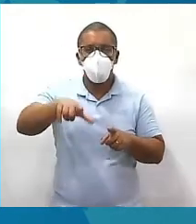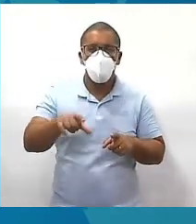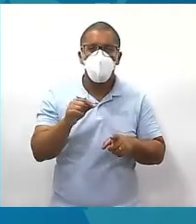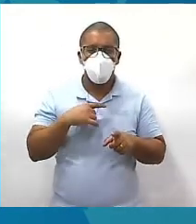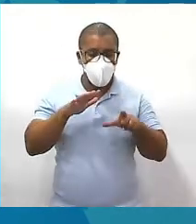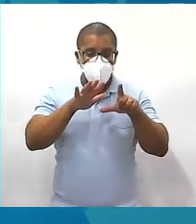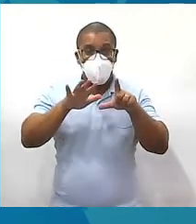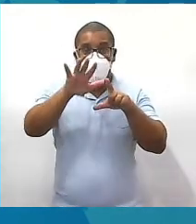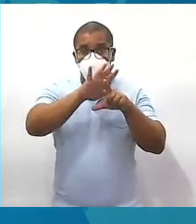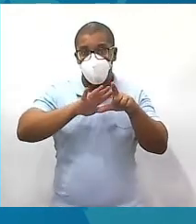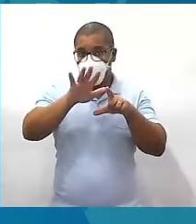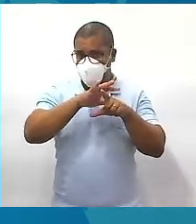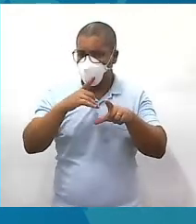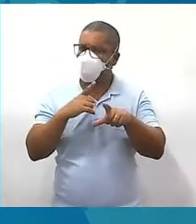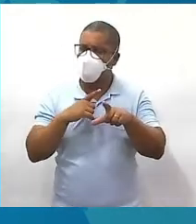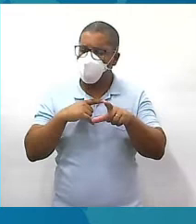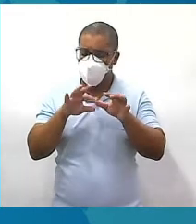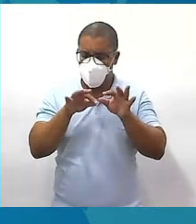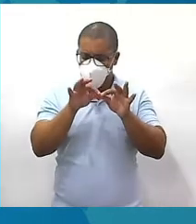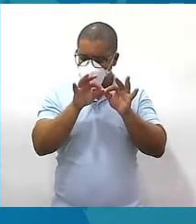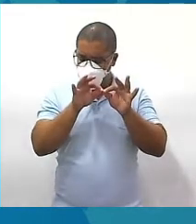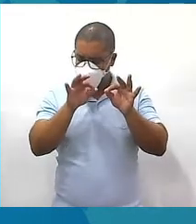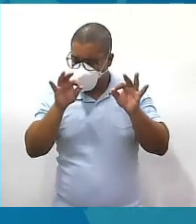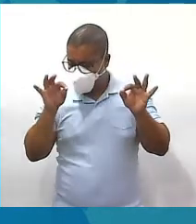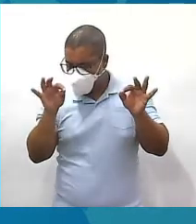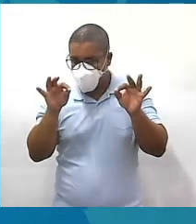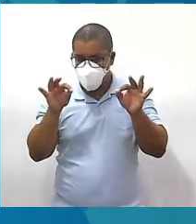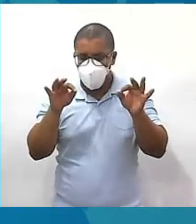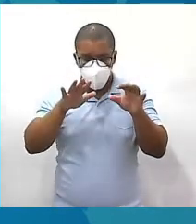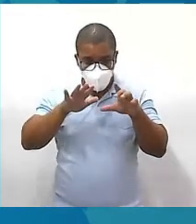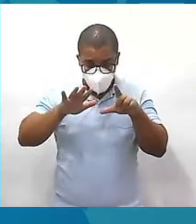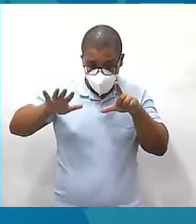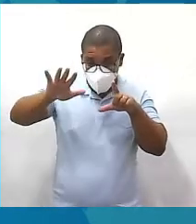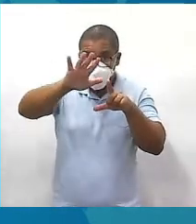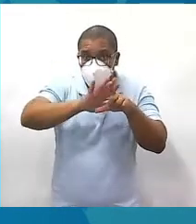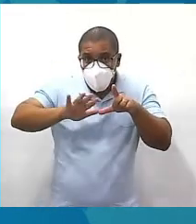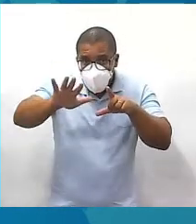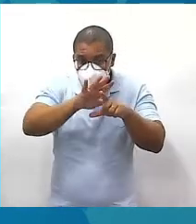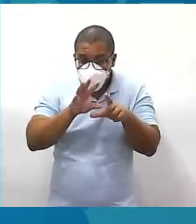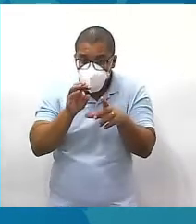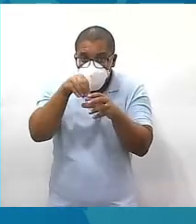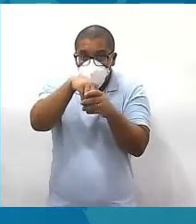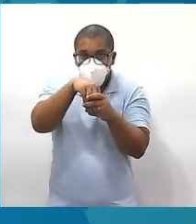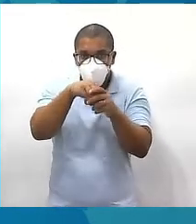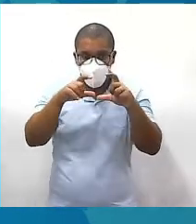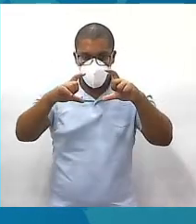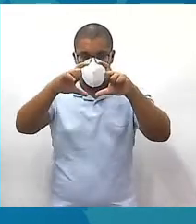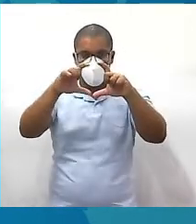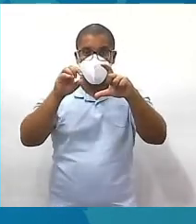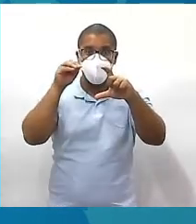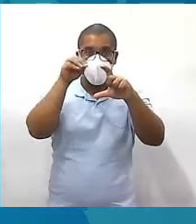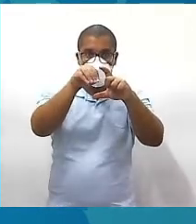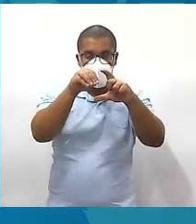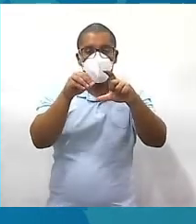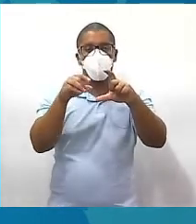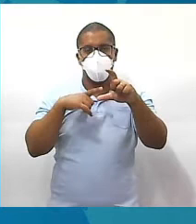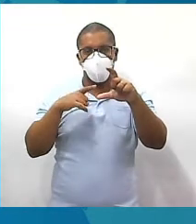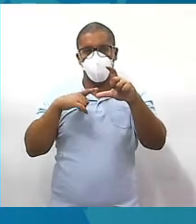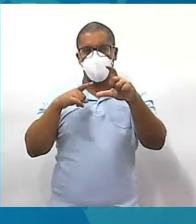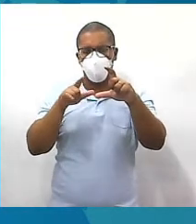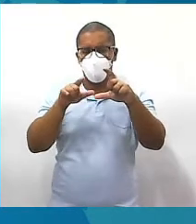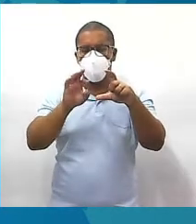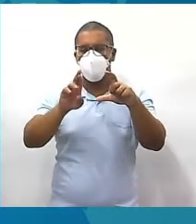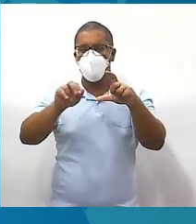área, que é a medição dessa superfície interna da circunferência, limitada